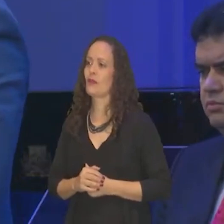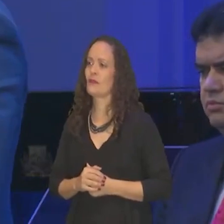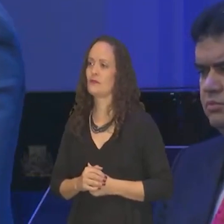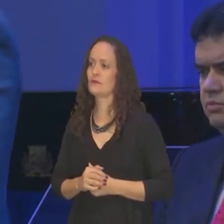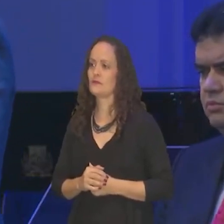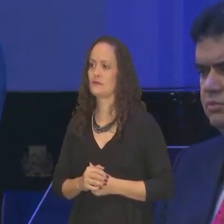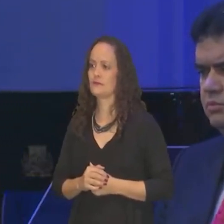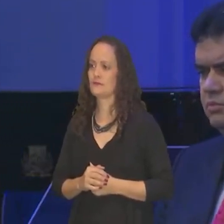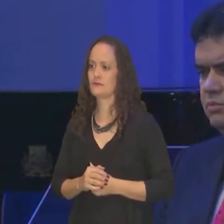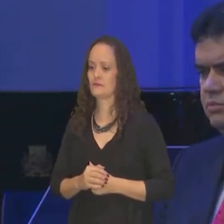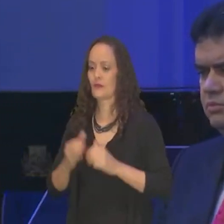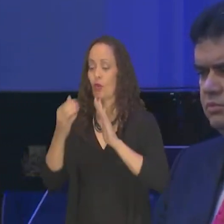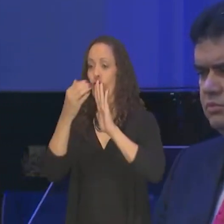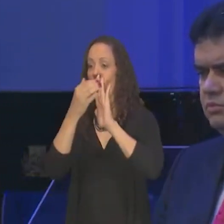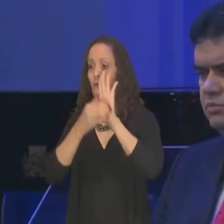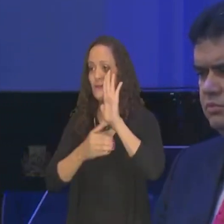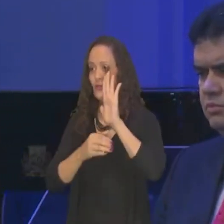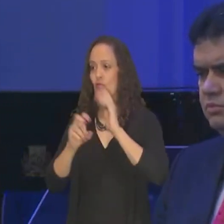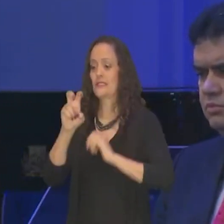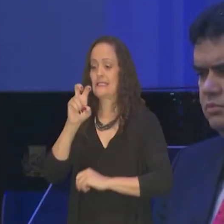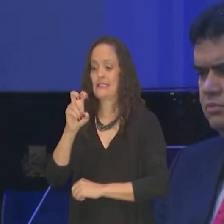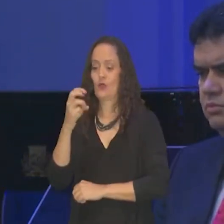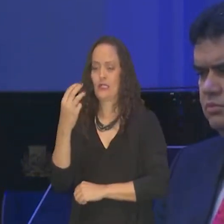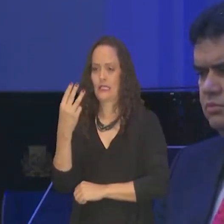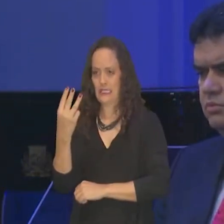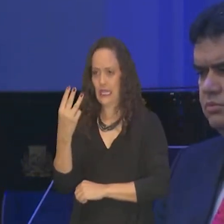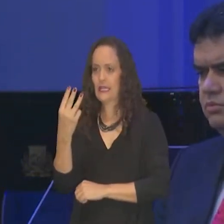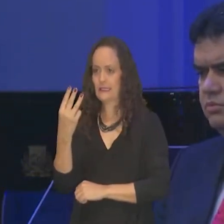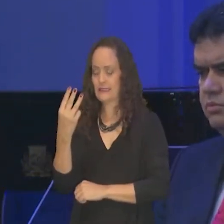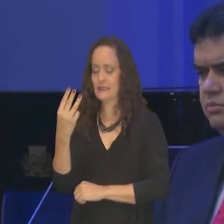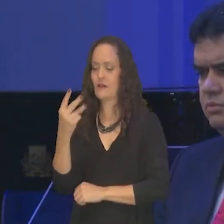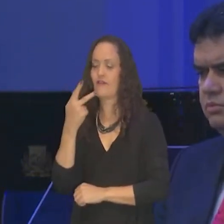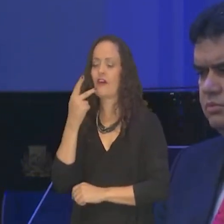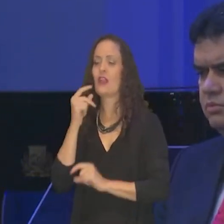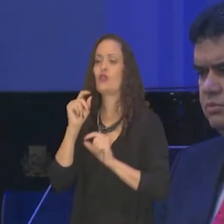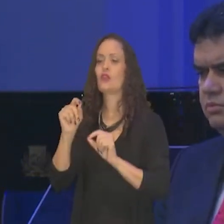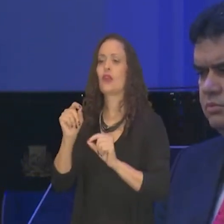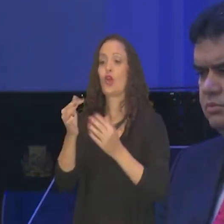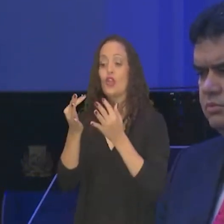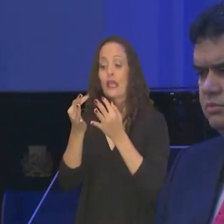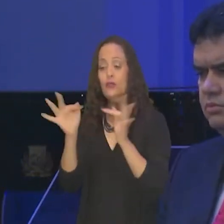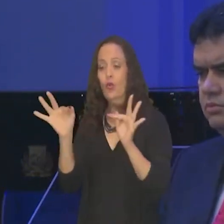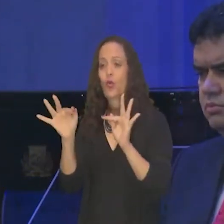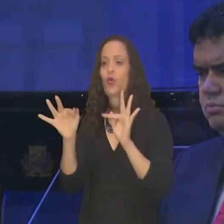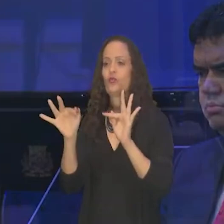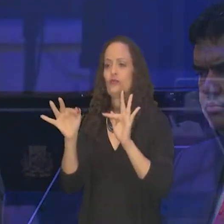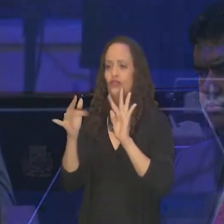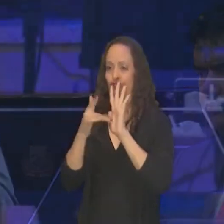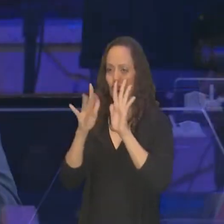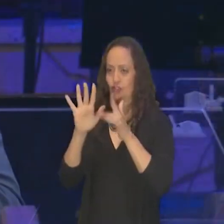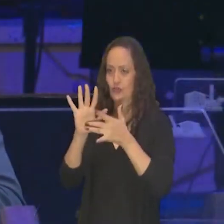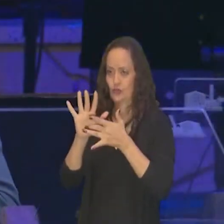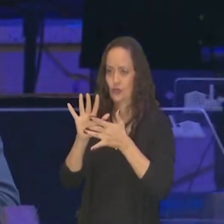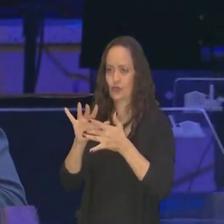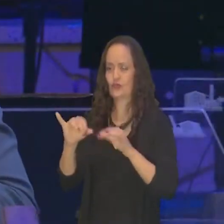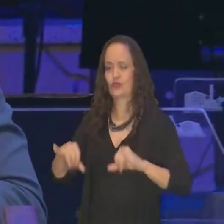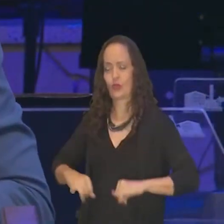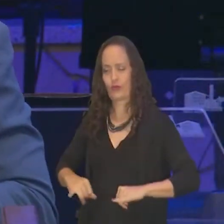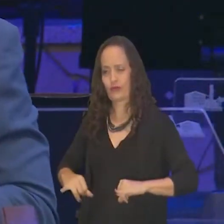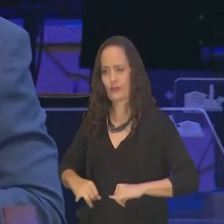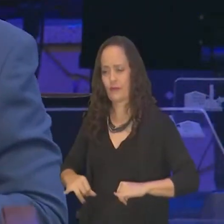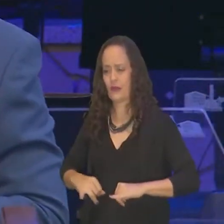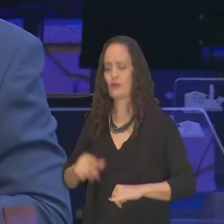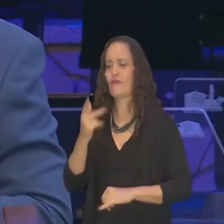O capítulo 53, todo ele é messiânico, e ele trata da dor e do sofrimento do Messias. Ele vai